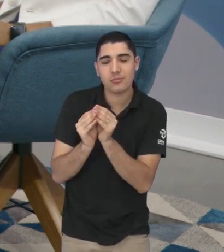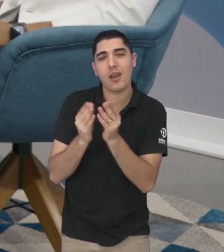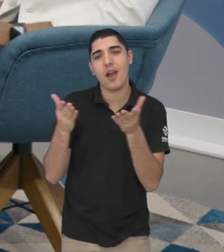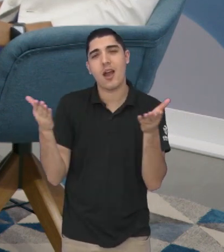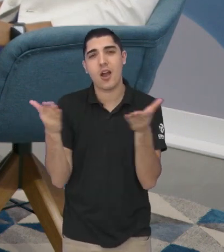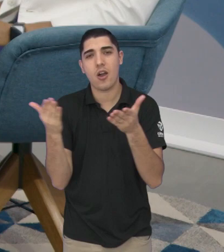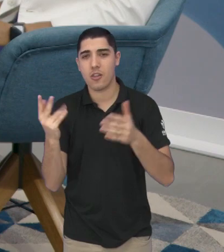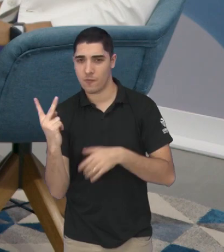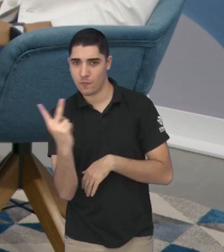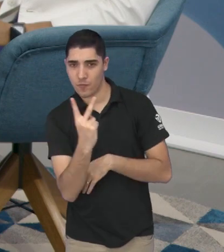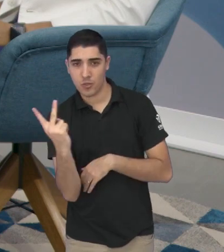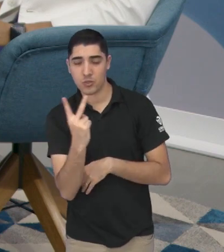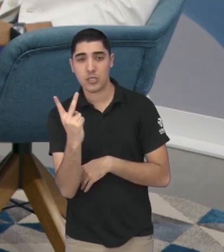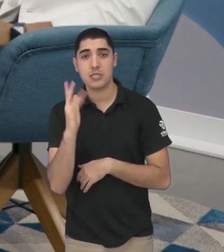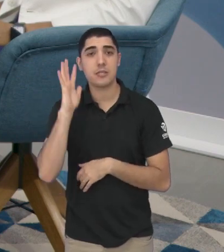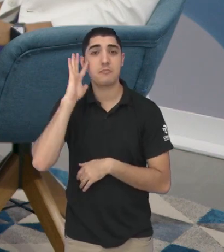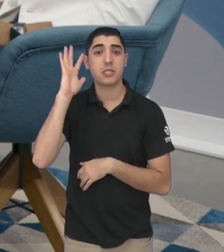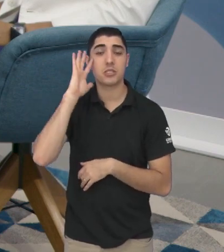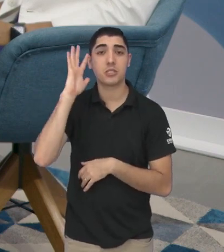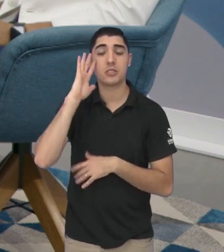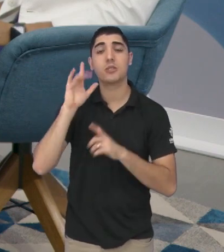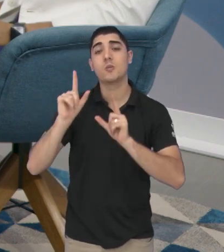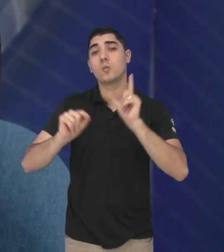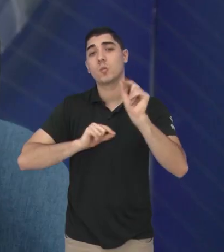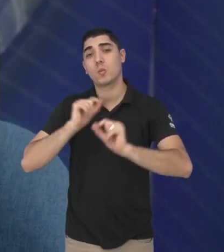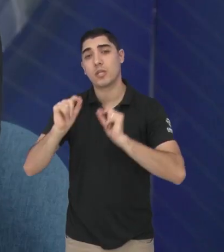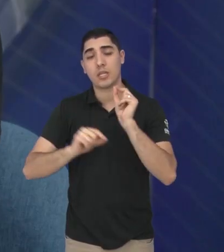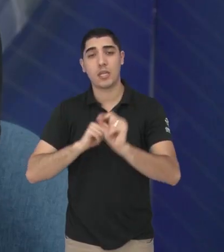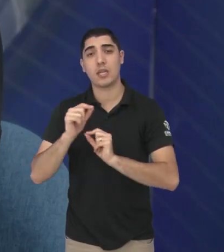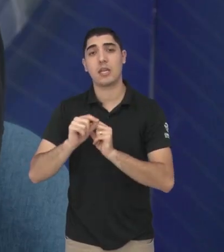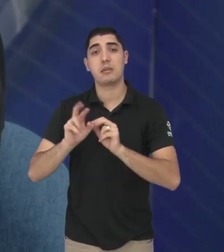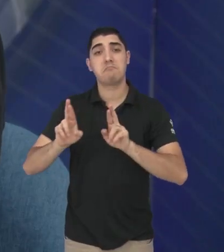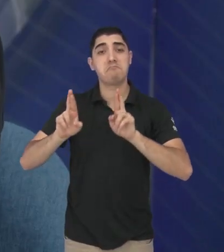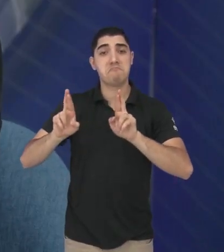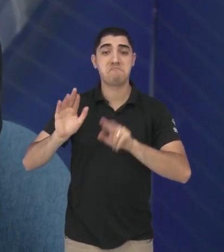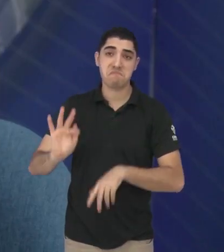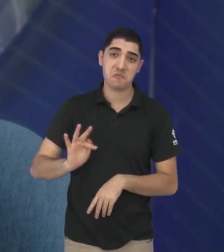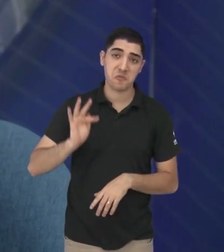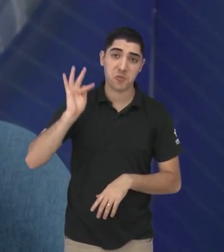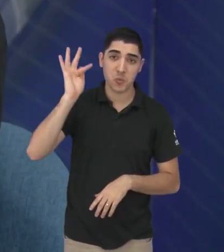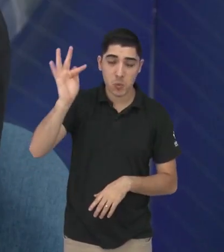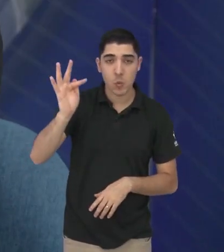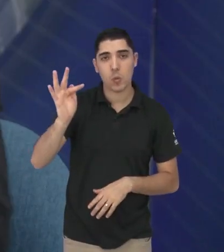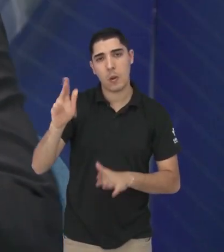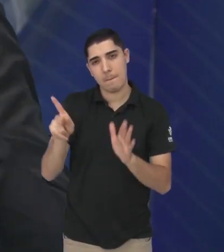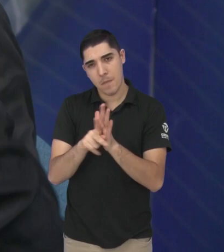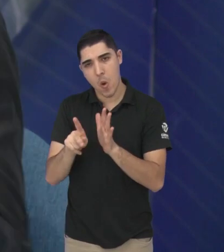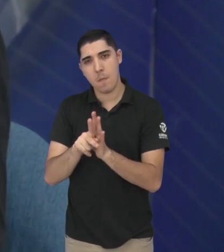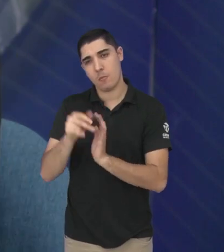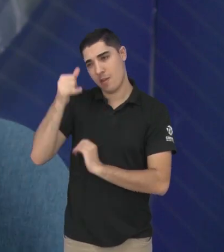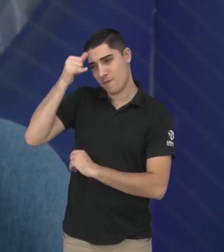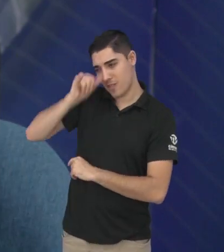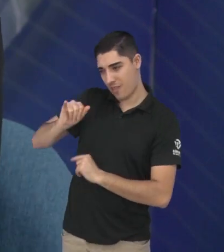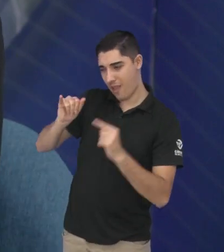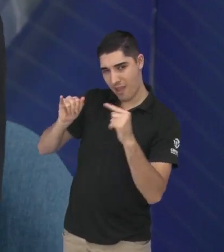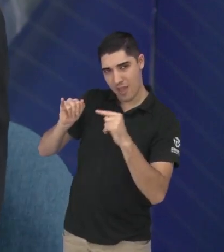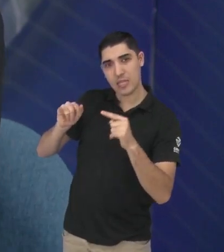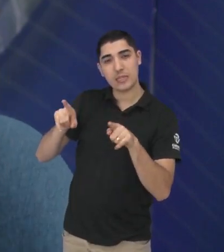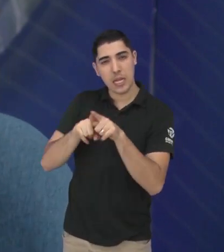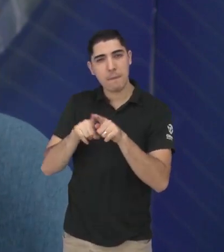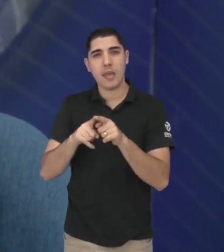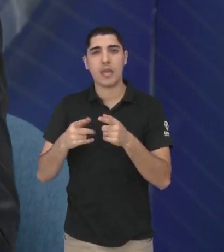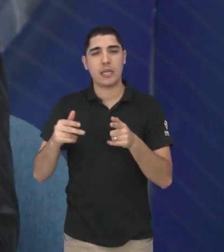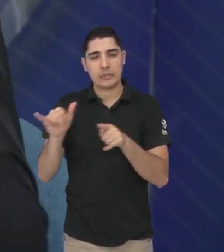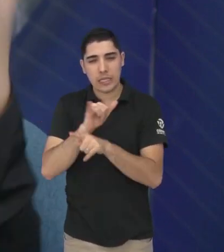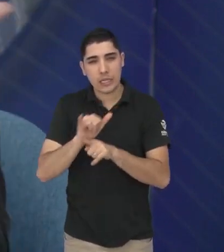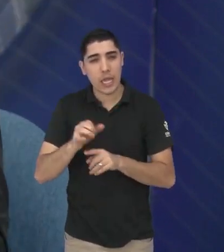vocês falassem perspectivas, o que vocês esperam do futuro, em termos assim, de prevenção, inovação,